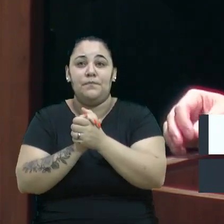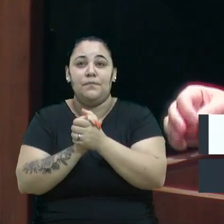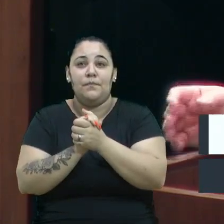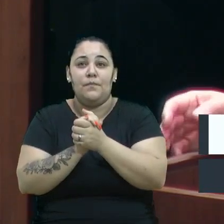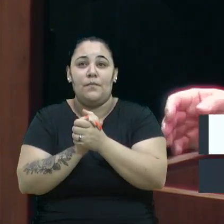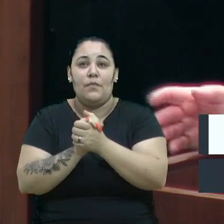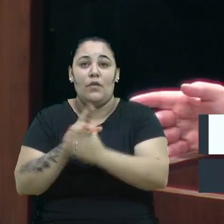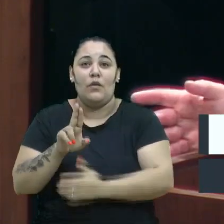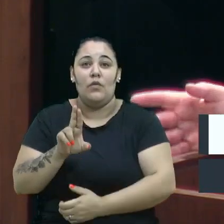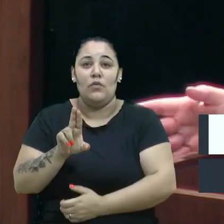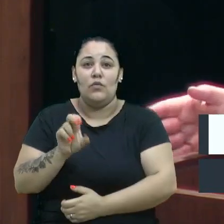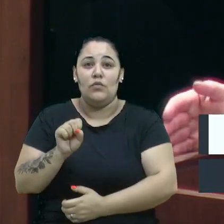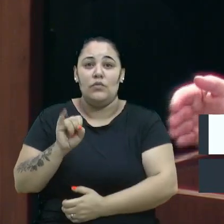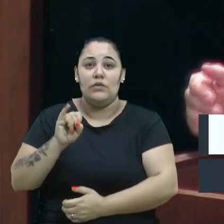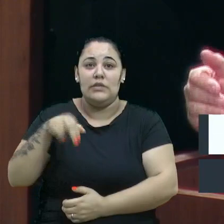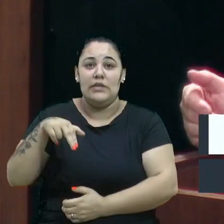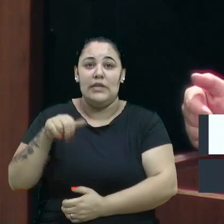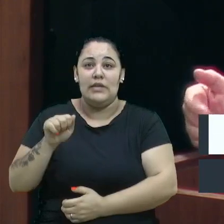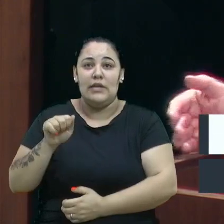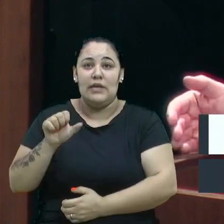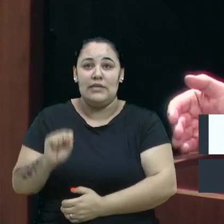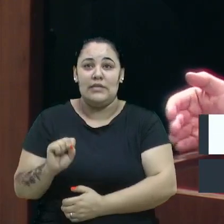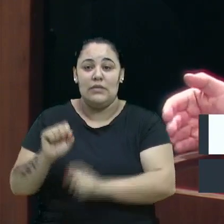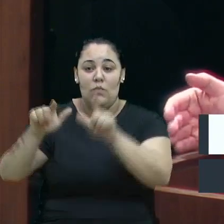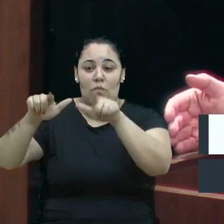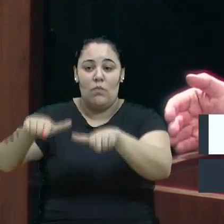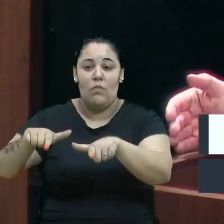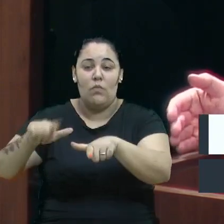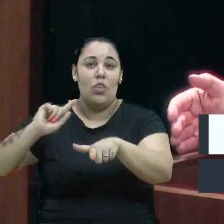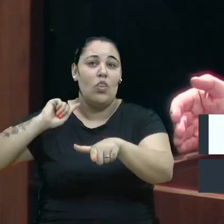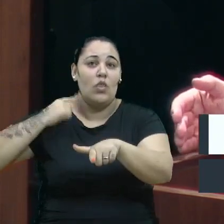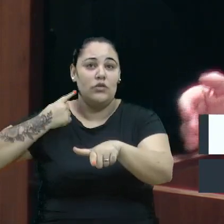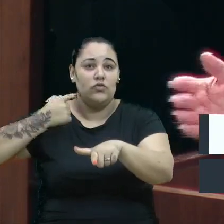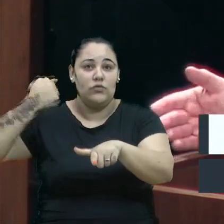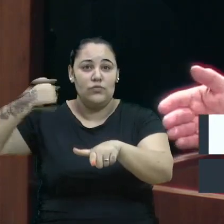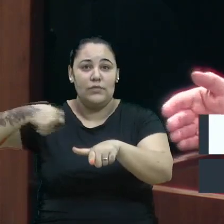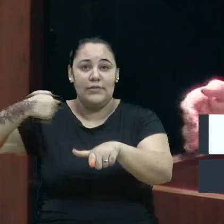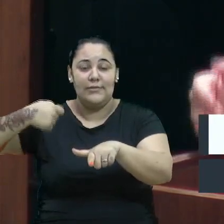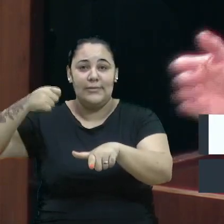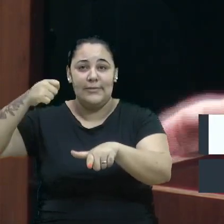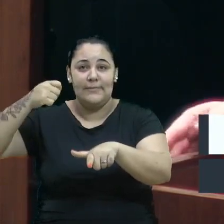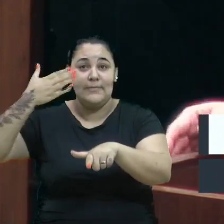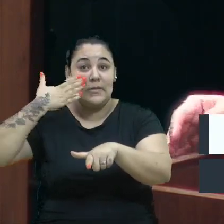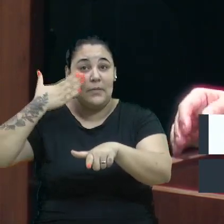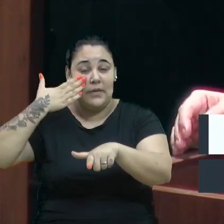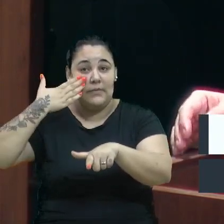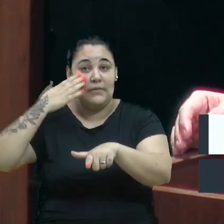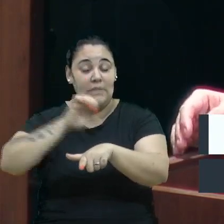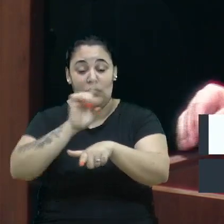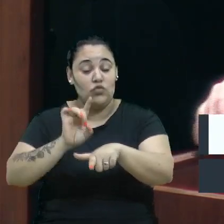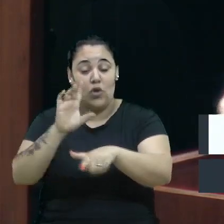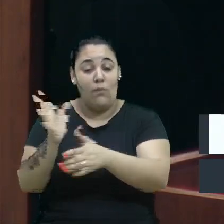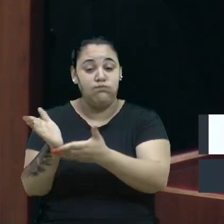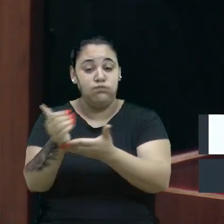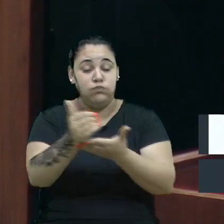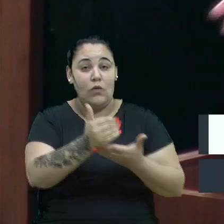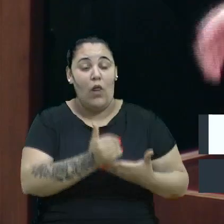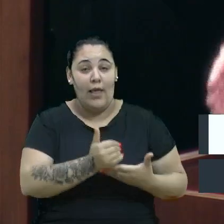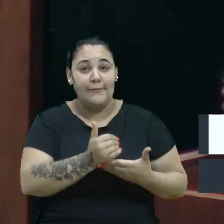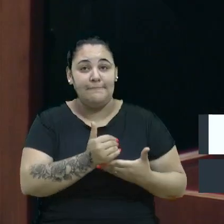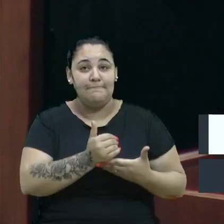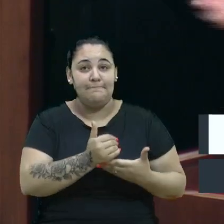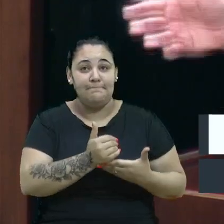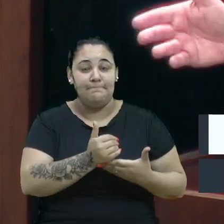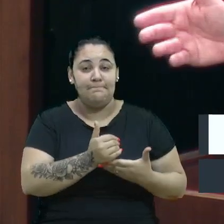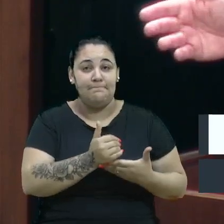usinas de lixo. É algo que a gente tem que começar a se ocupar desses assuntos, não somente da coleta, não somente, né, dessa coleta e